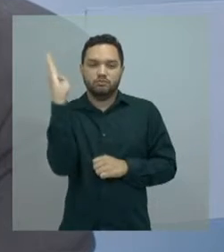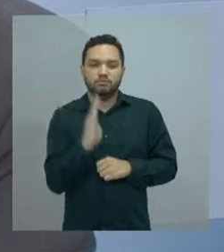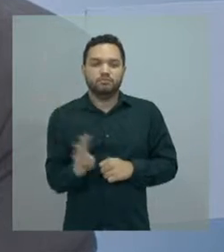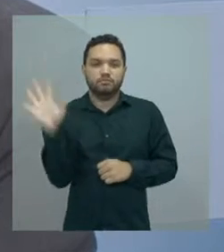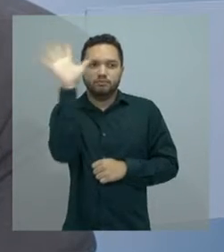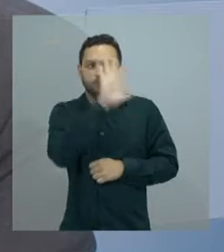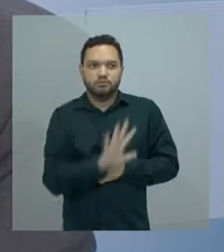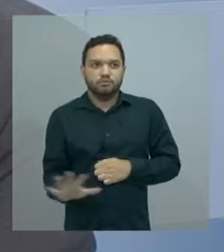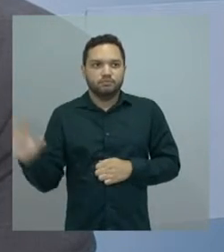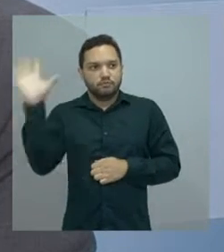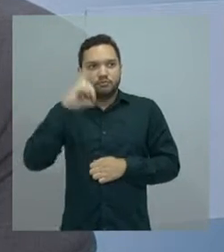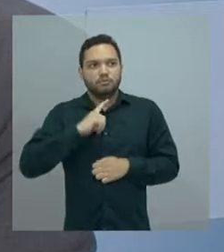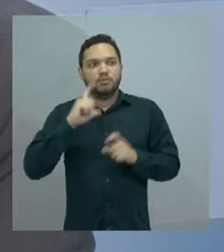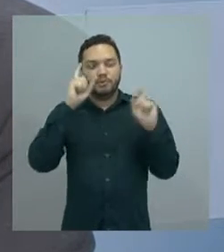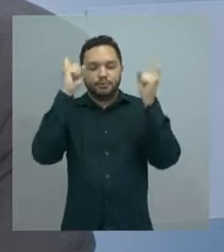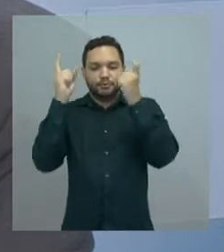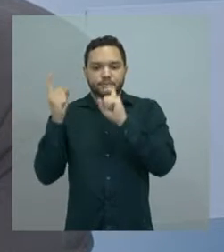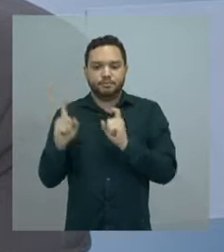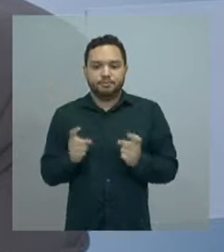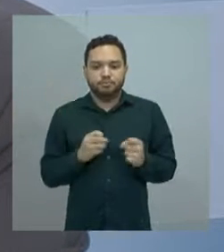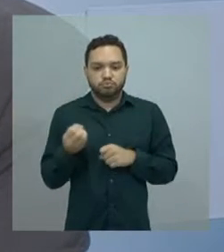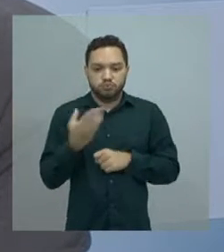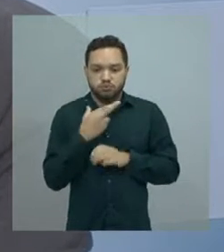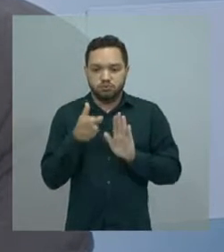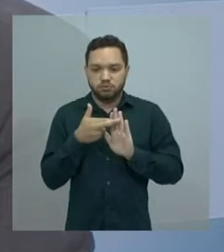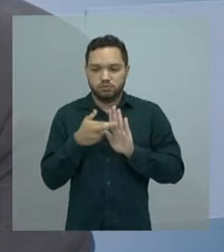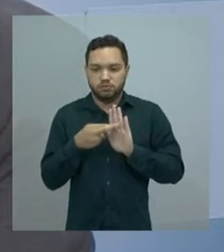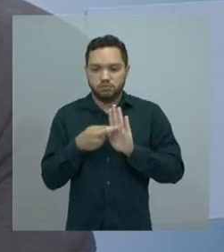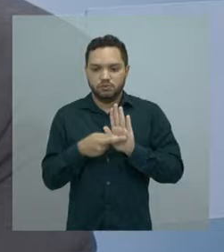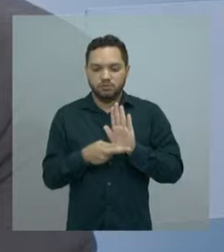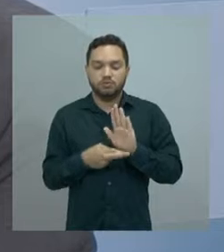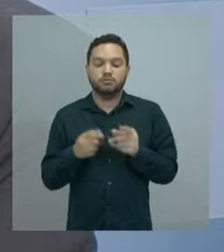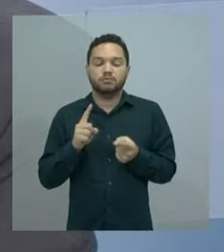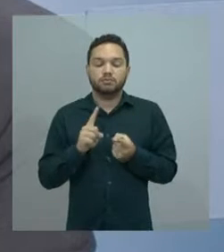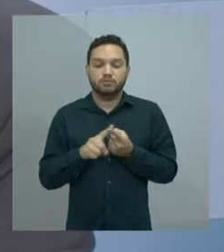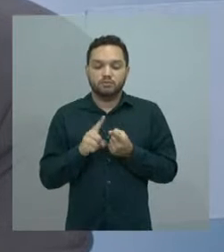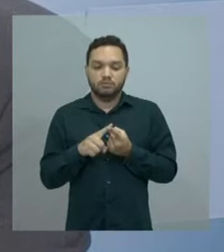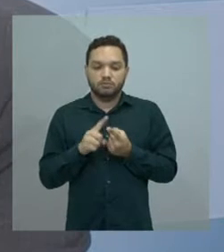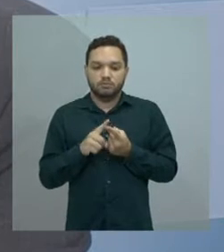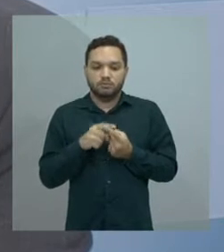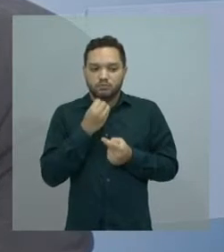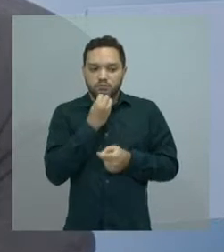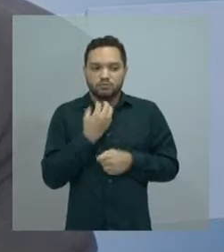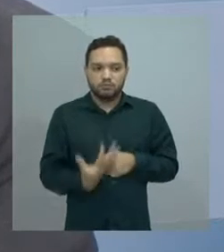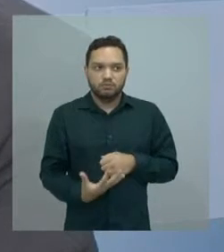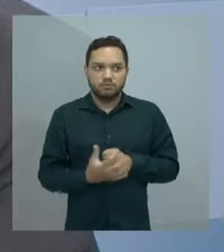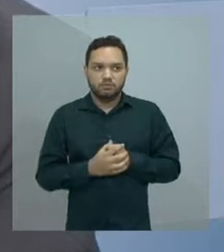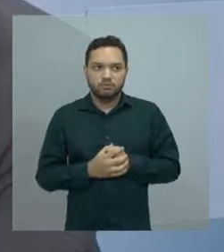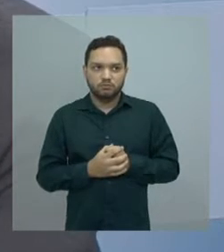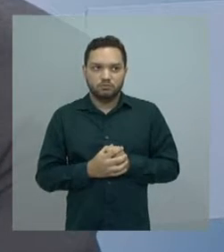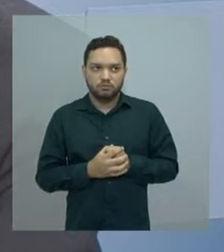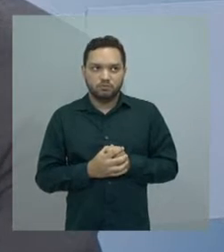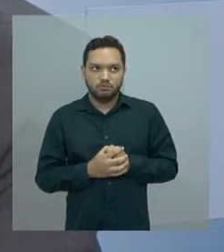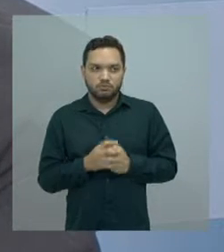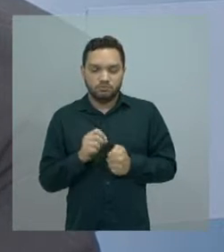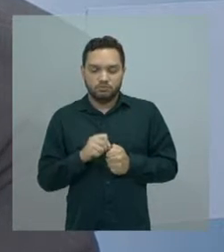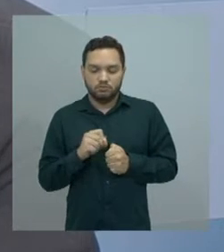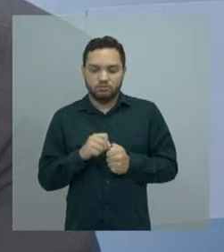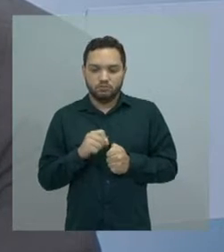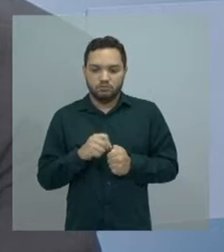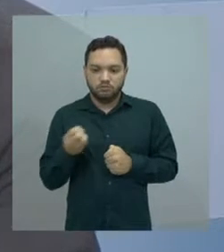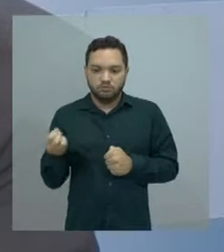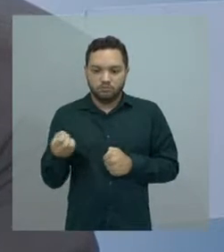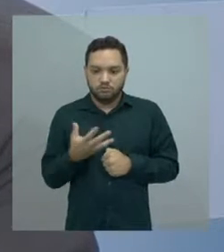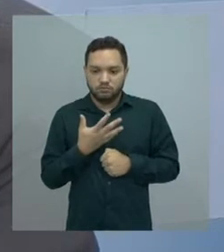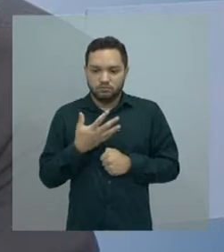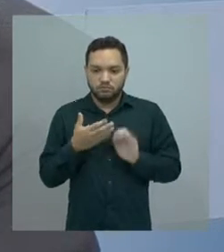Nacionalmente está se discutindo a nova regulamentação e é interessante que se atualize também